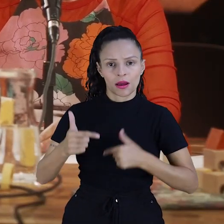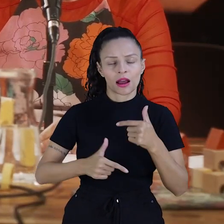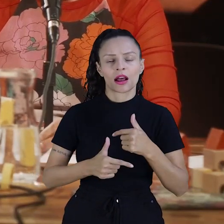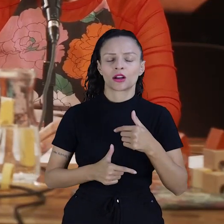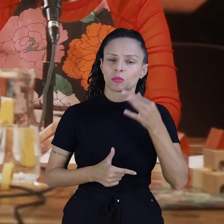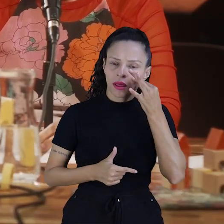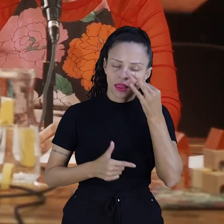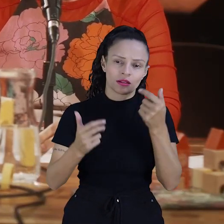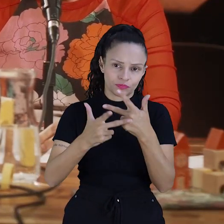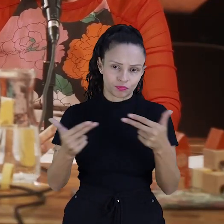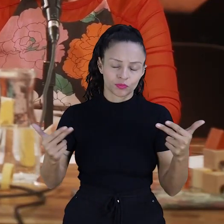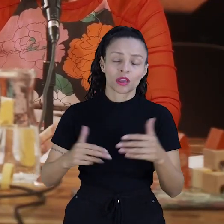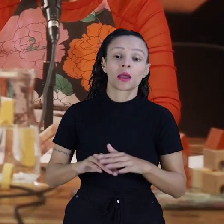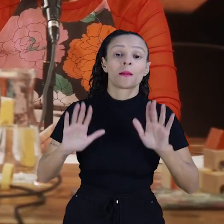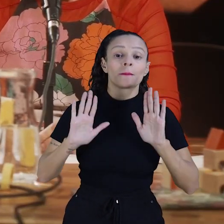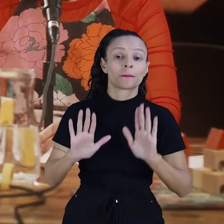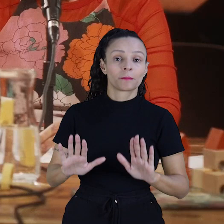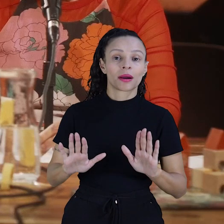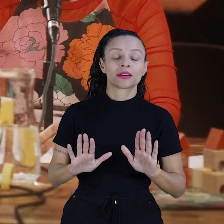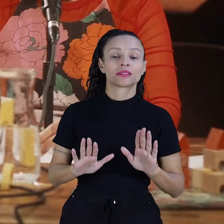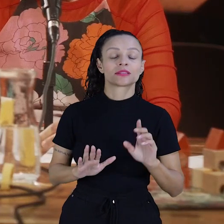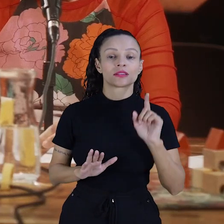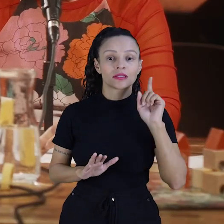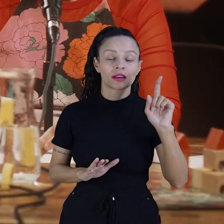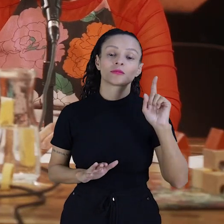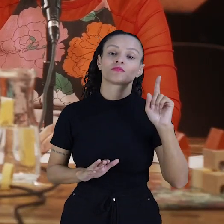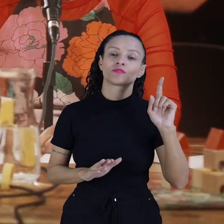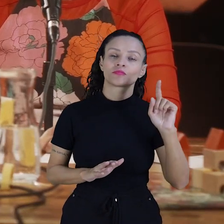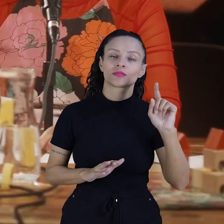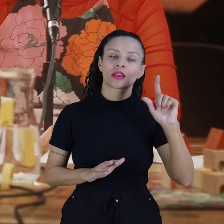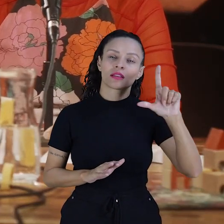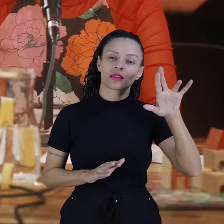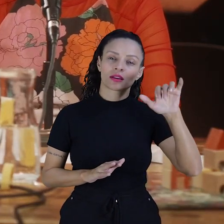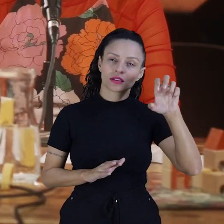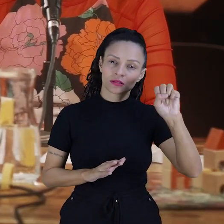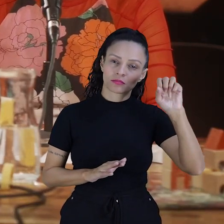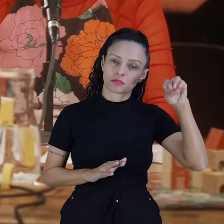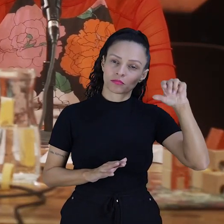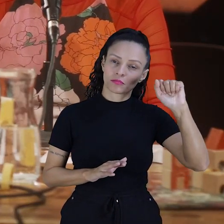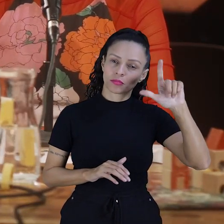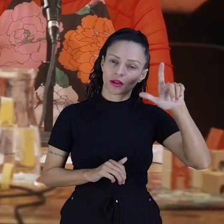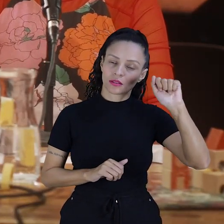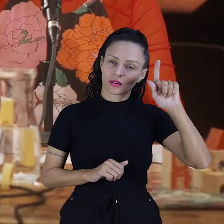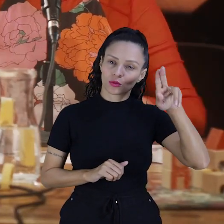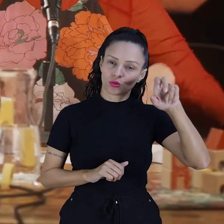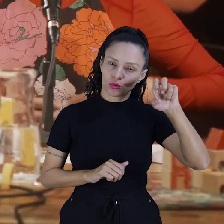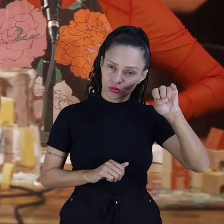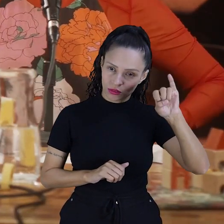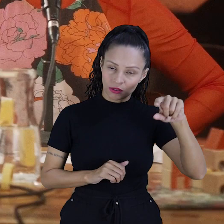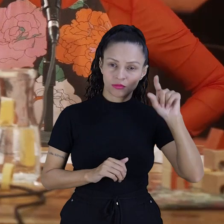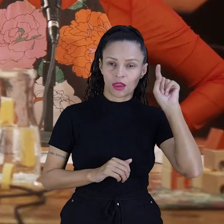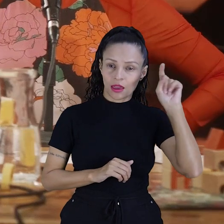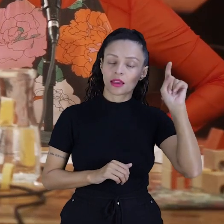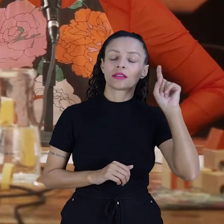matéria e materialidade, enfim. Mas o Loris Malaguzzi, que foi um dos grandes pensadores, idealizadores do grande projeto, da